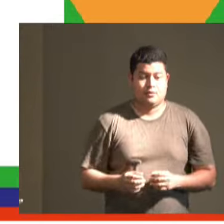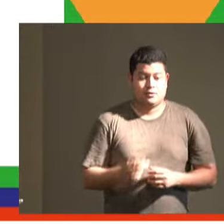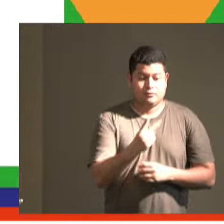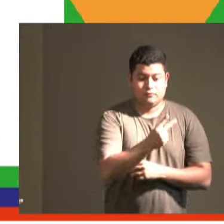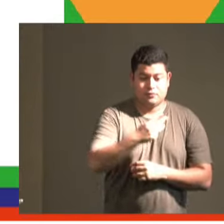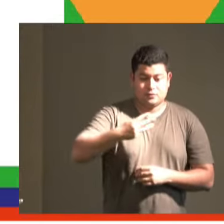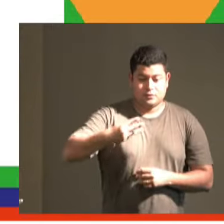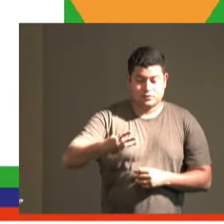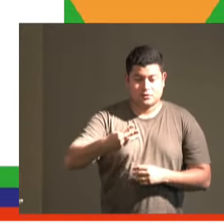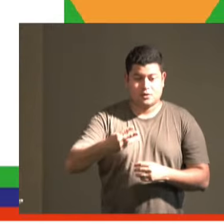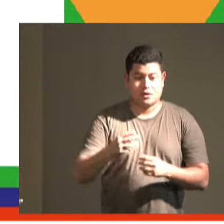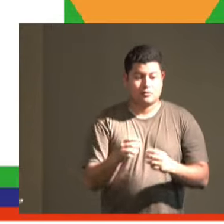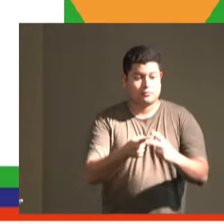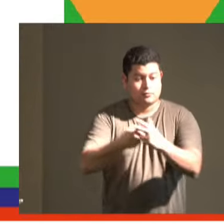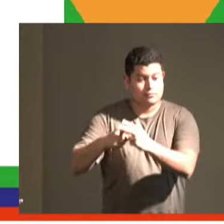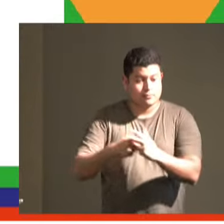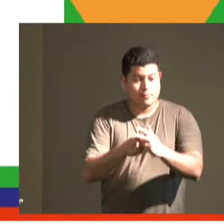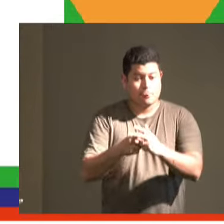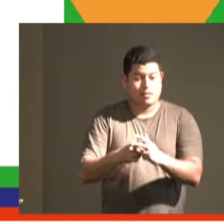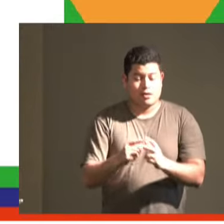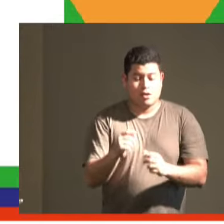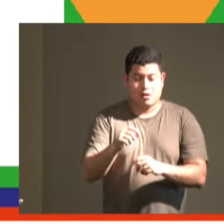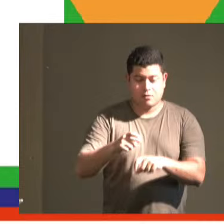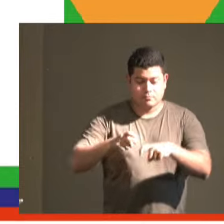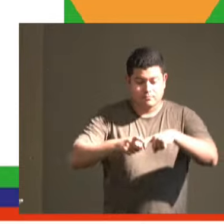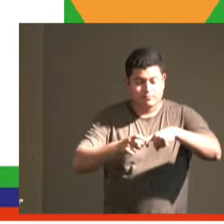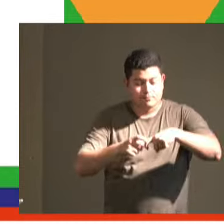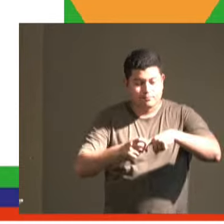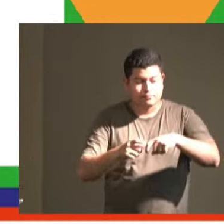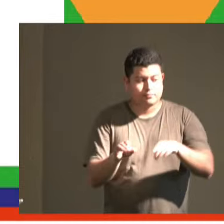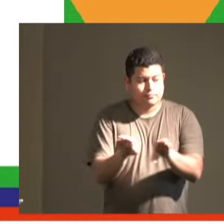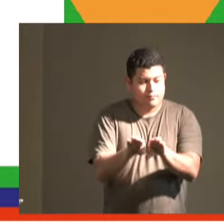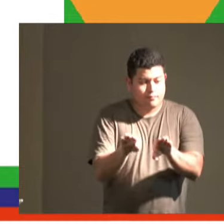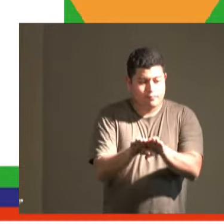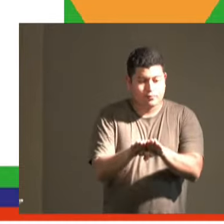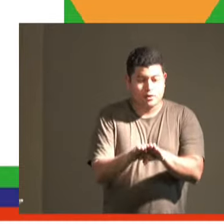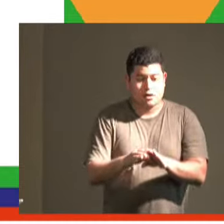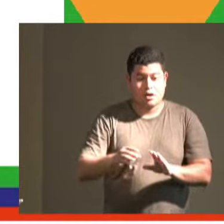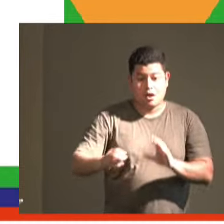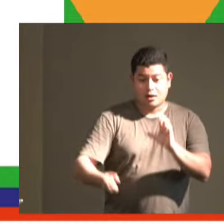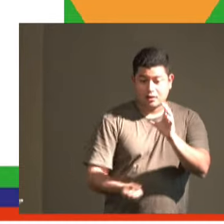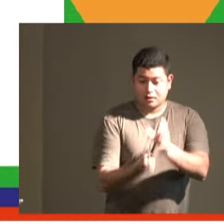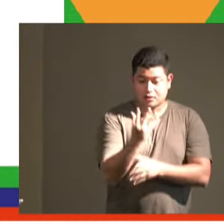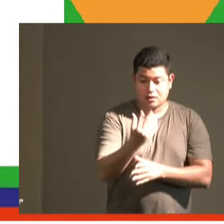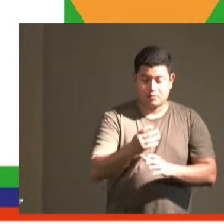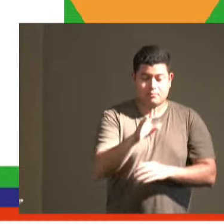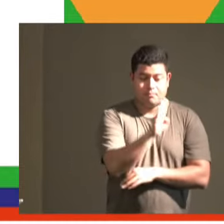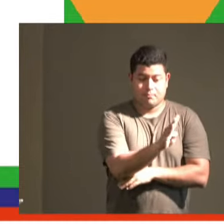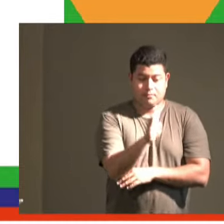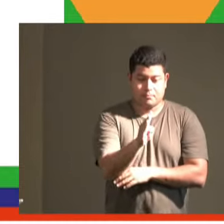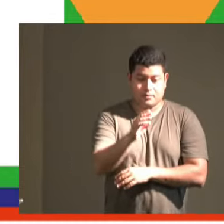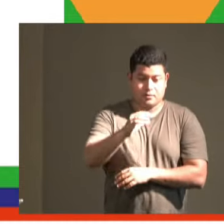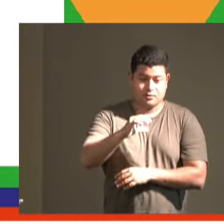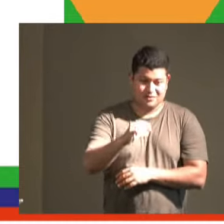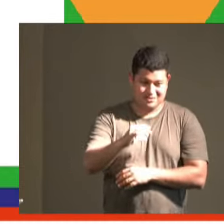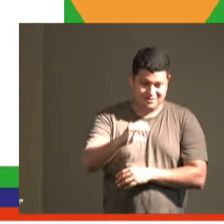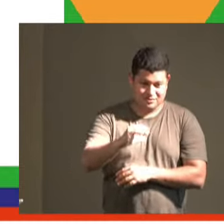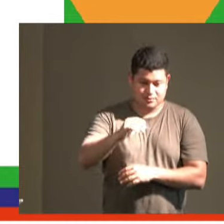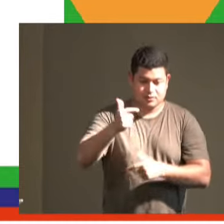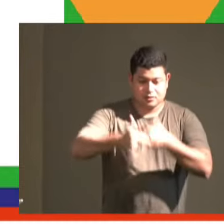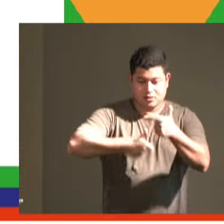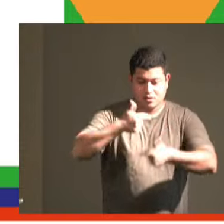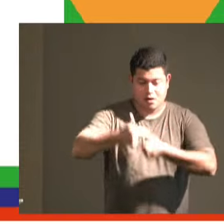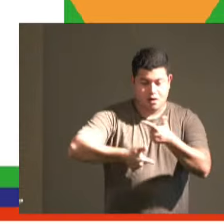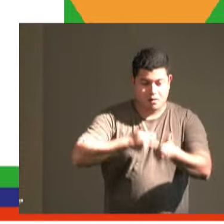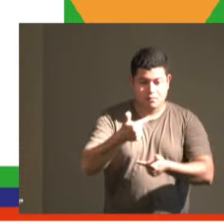200 residências inclusivas foram implantadas, foi instituído o programa BPC Trabalho, foi lançado o Programa Nacional